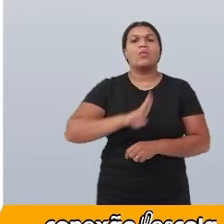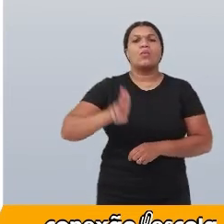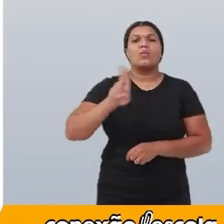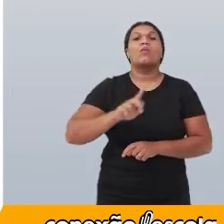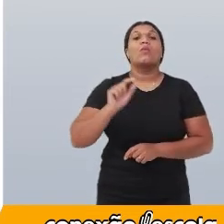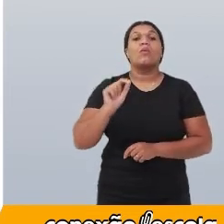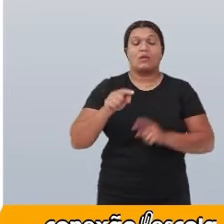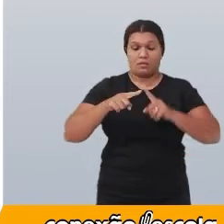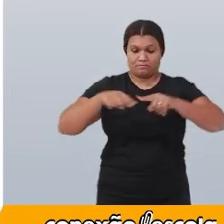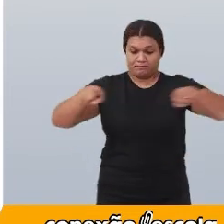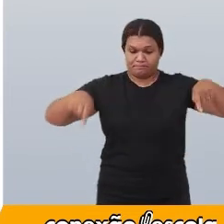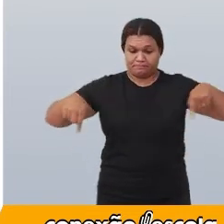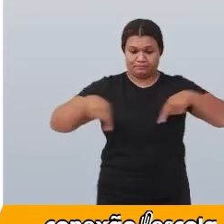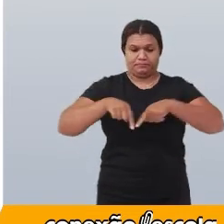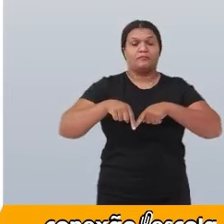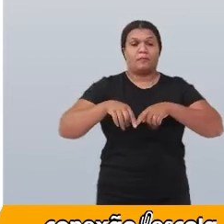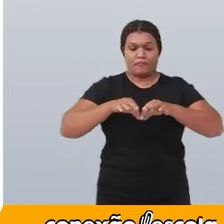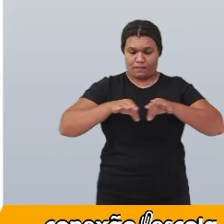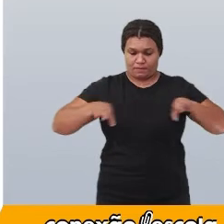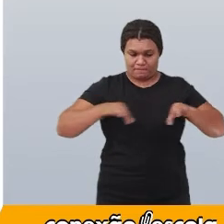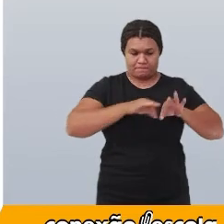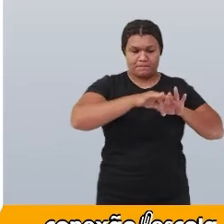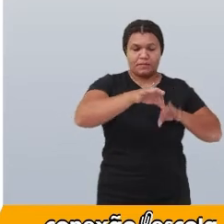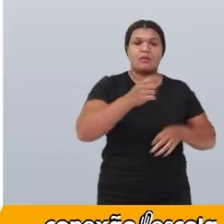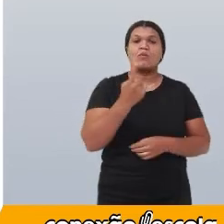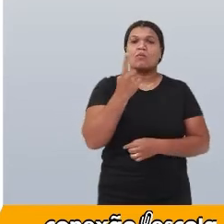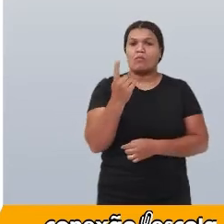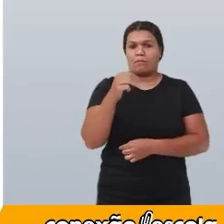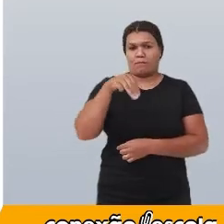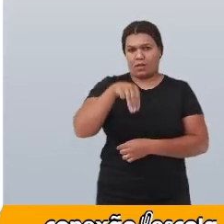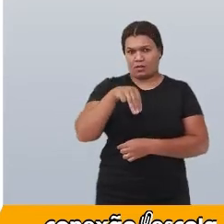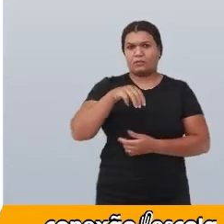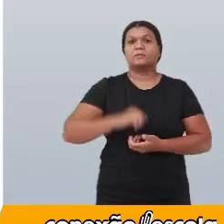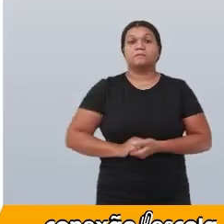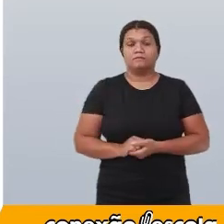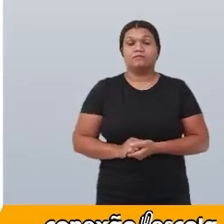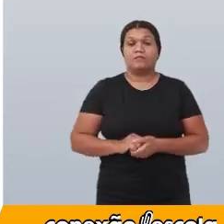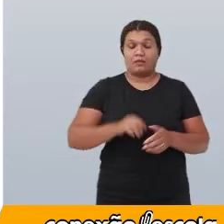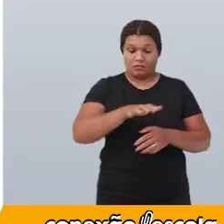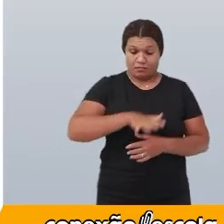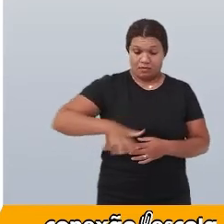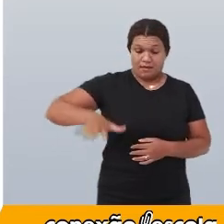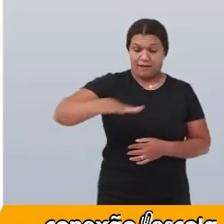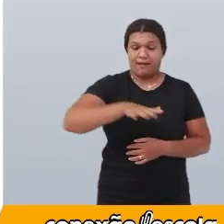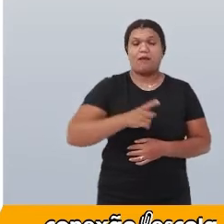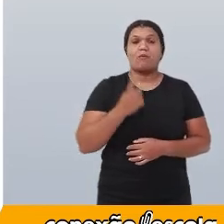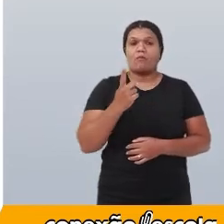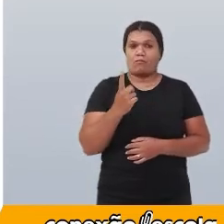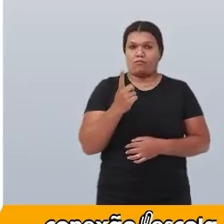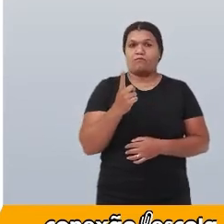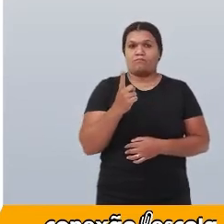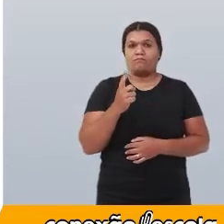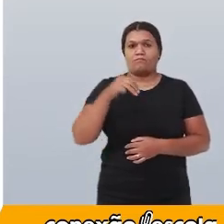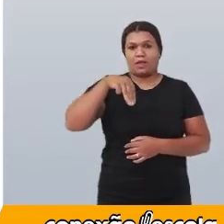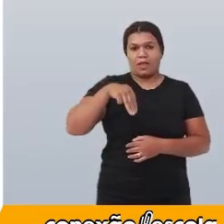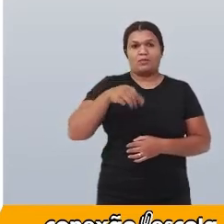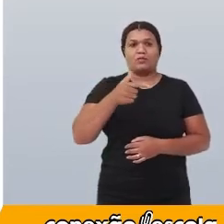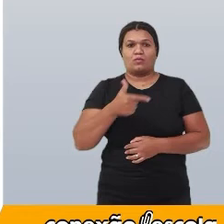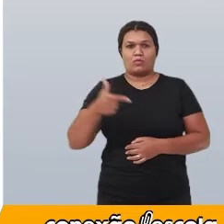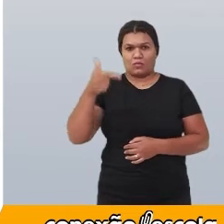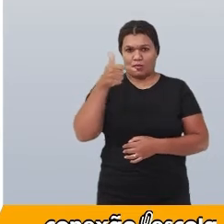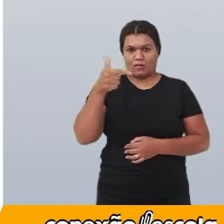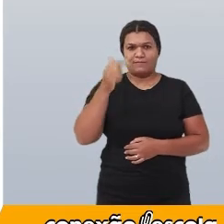quadrado cujos lados medem 1 metro. Então, a área desse quadrado é 1 metro quadrado.